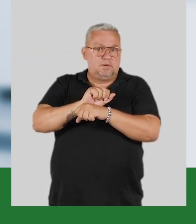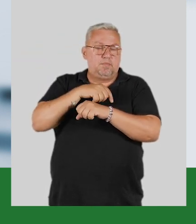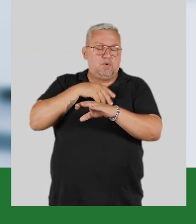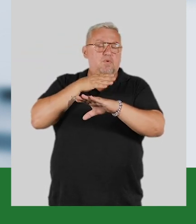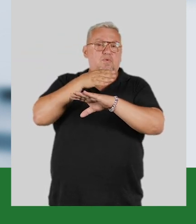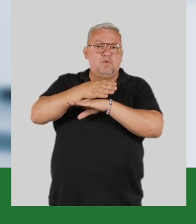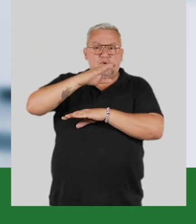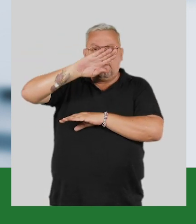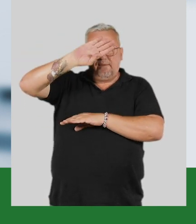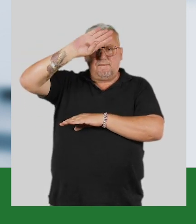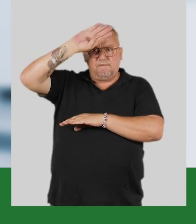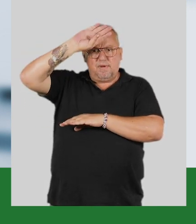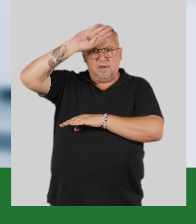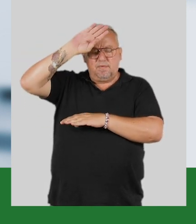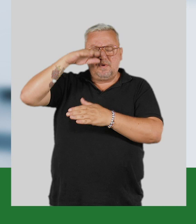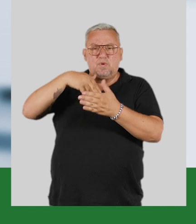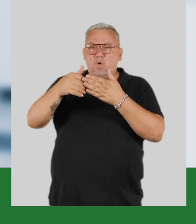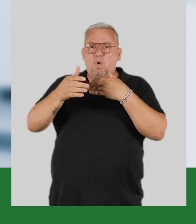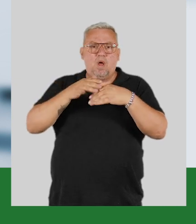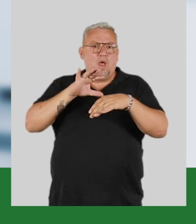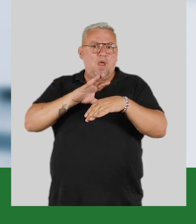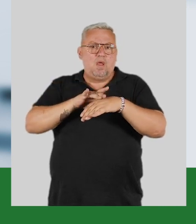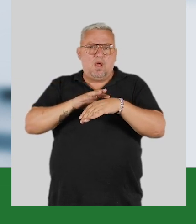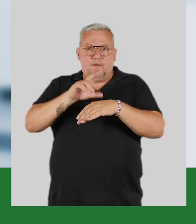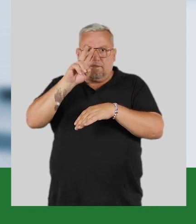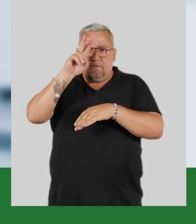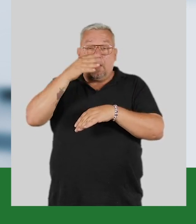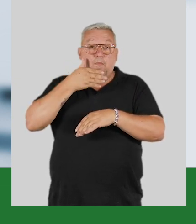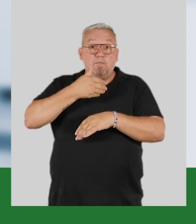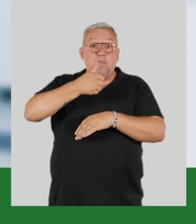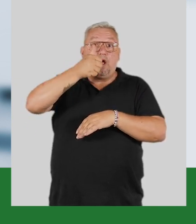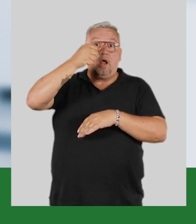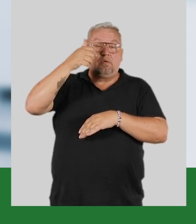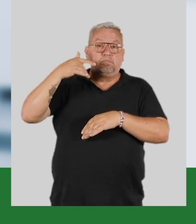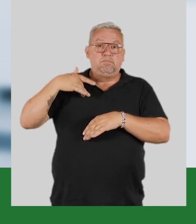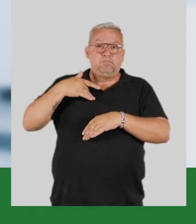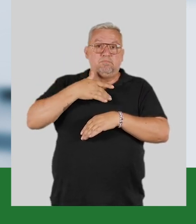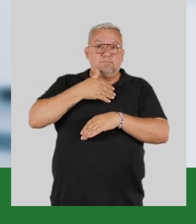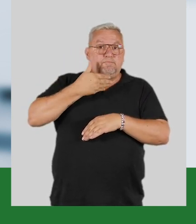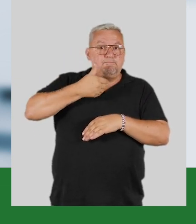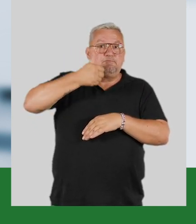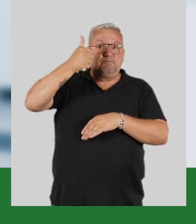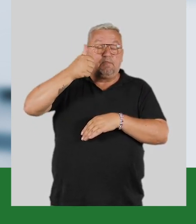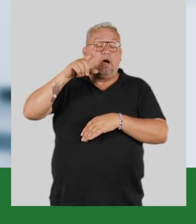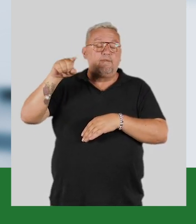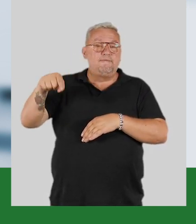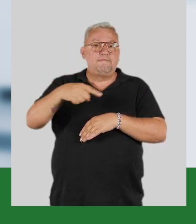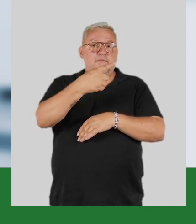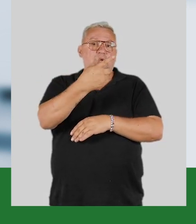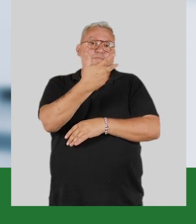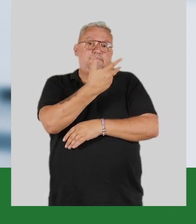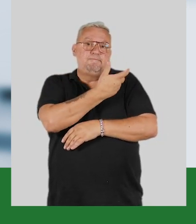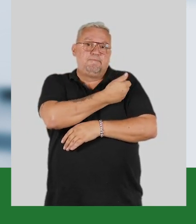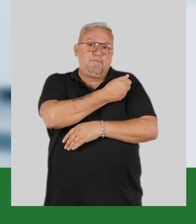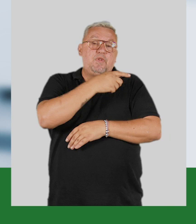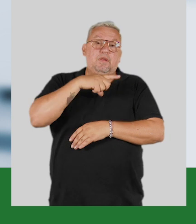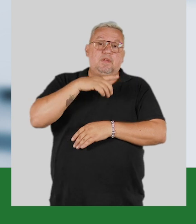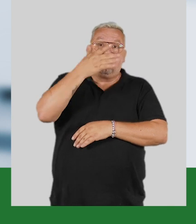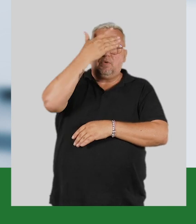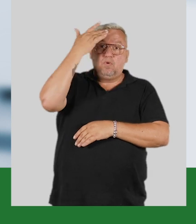de febre, qualquer doença aguda, o ideal é esperar que ela melhore da doença para receber a vacina. Se a pessoa